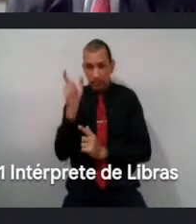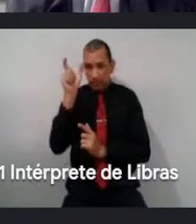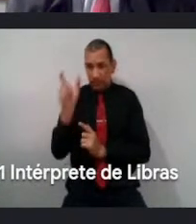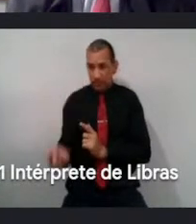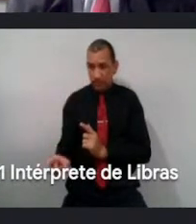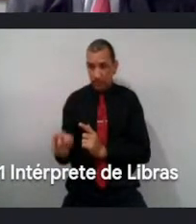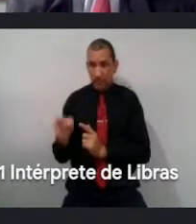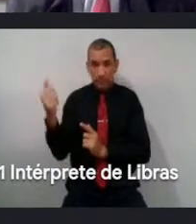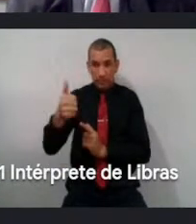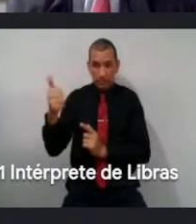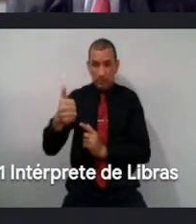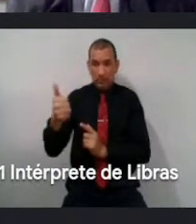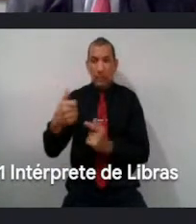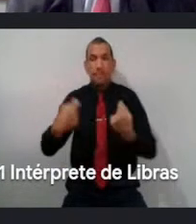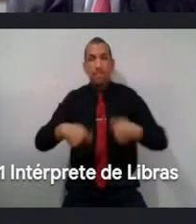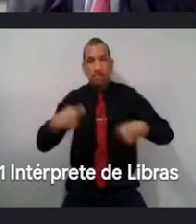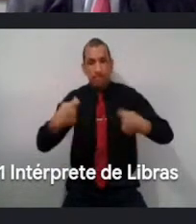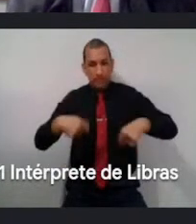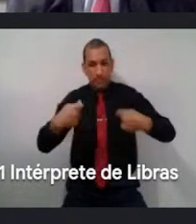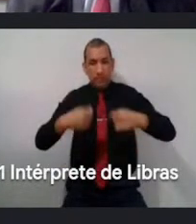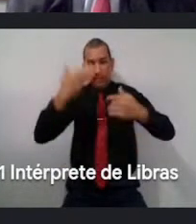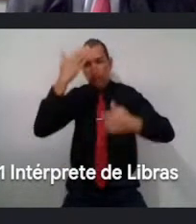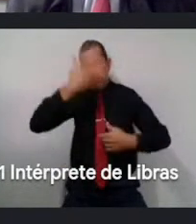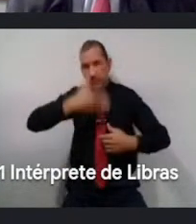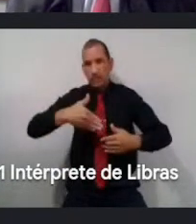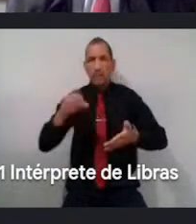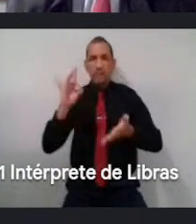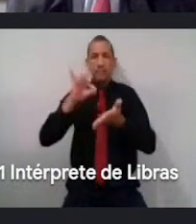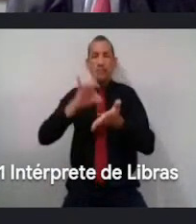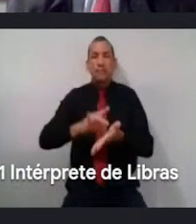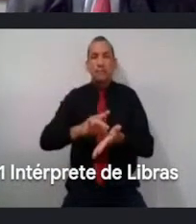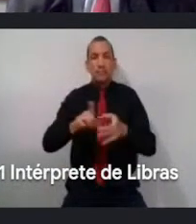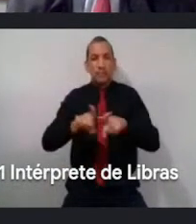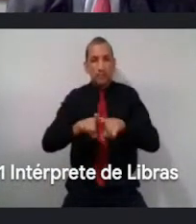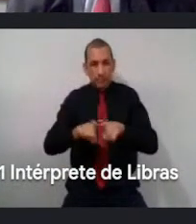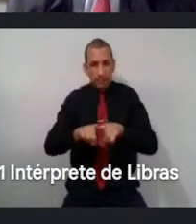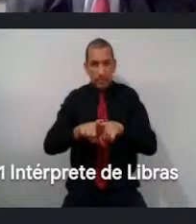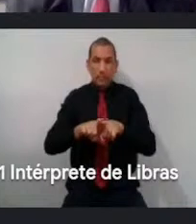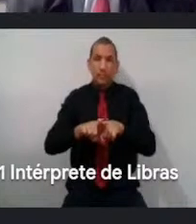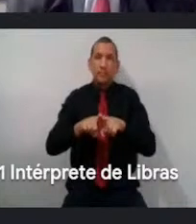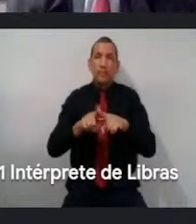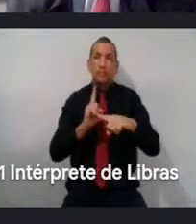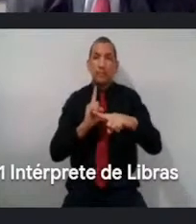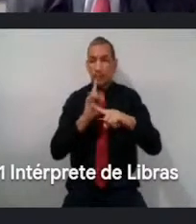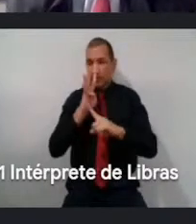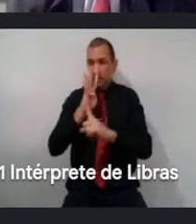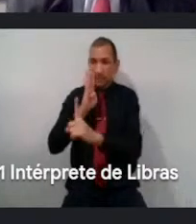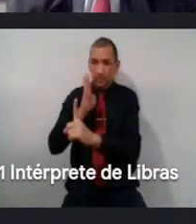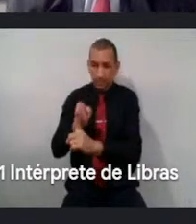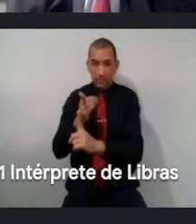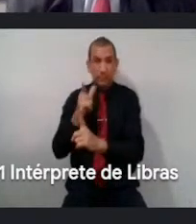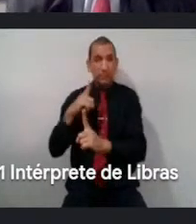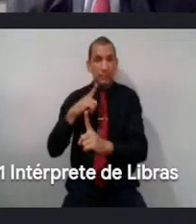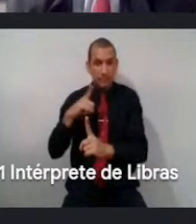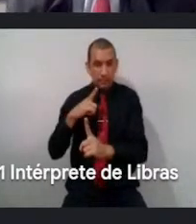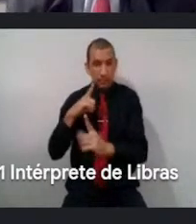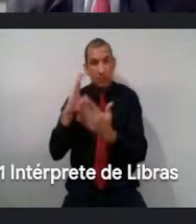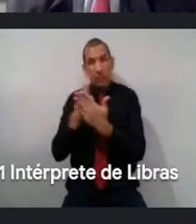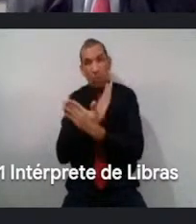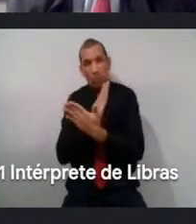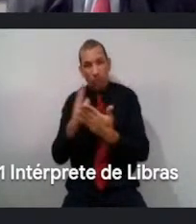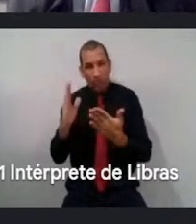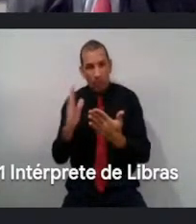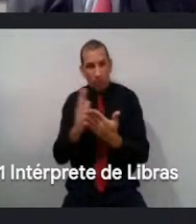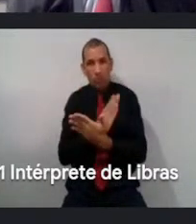é necessária a existência de prova e além da índice área de acusada teria tomado alguma